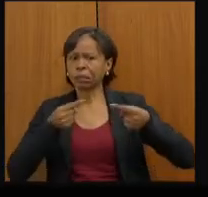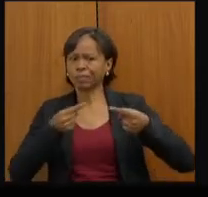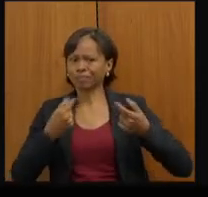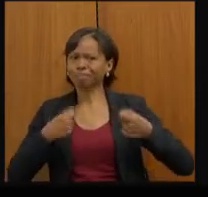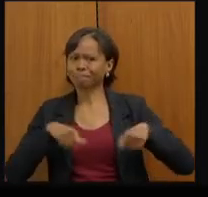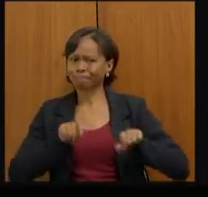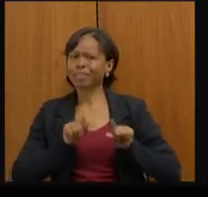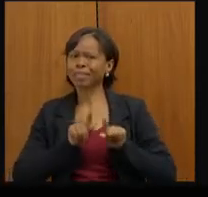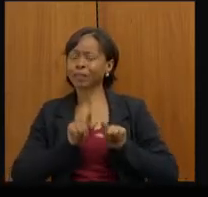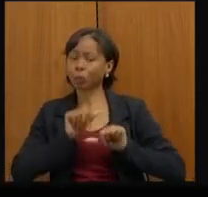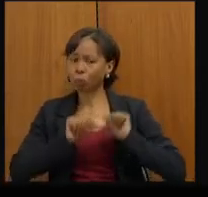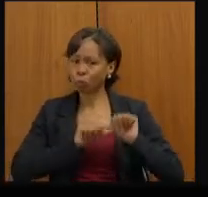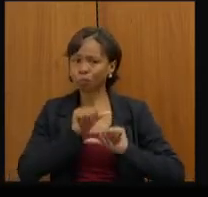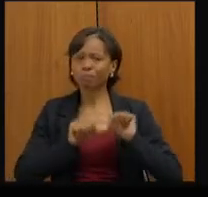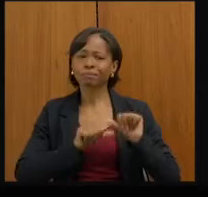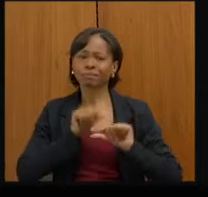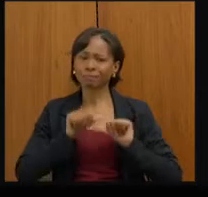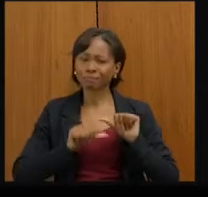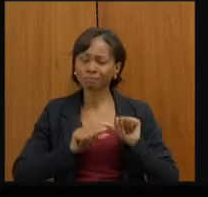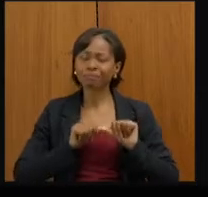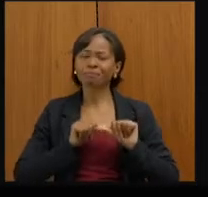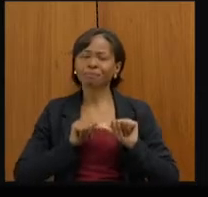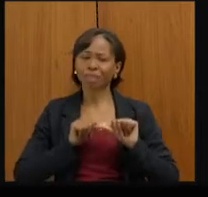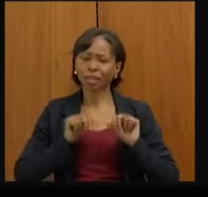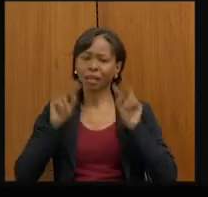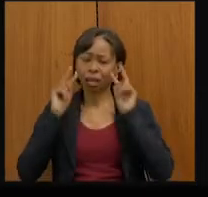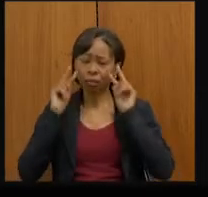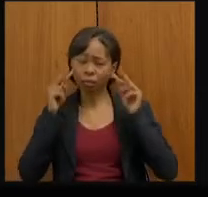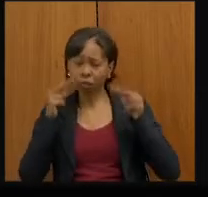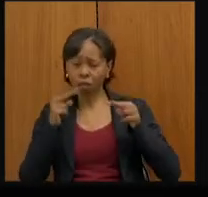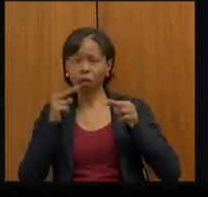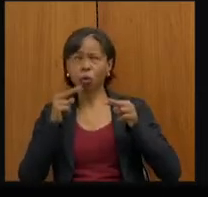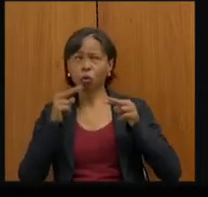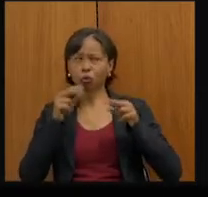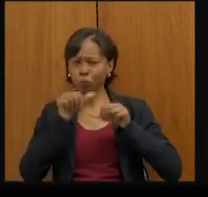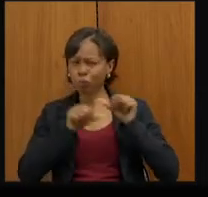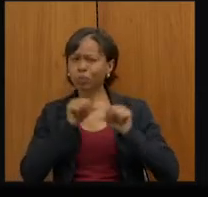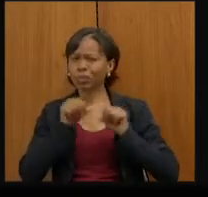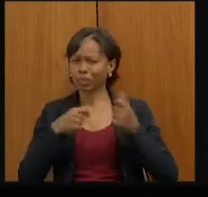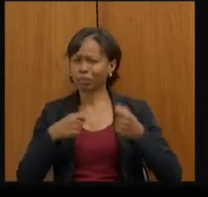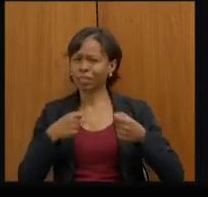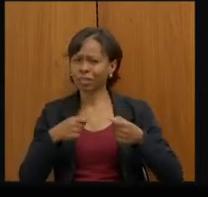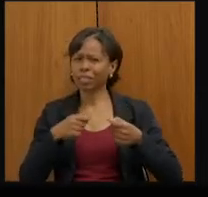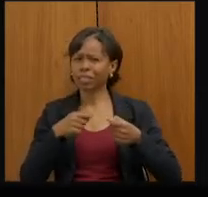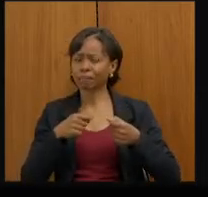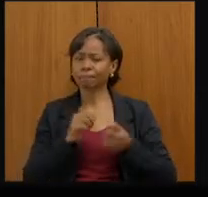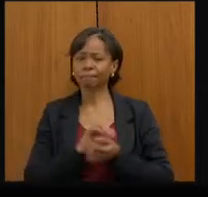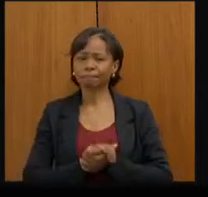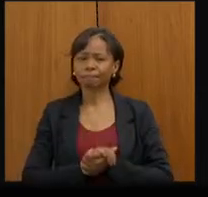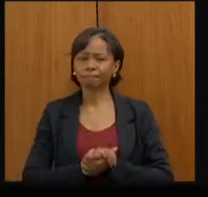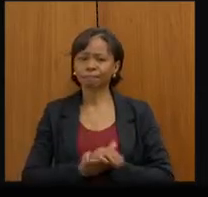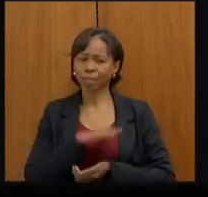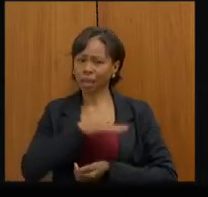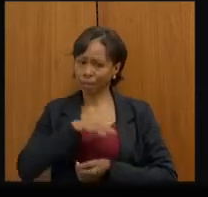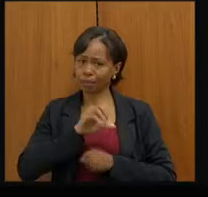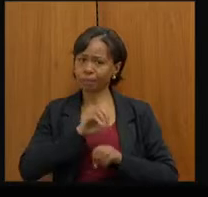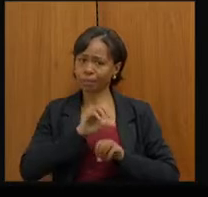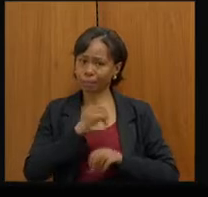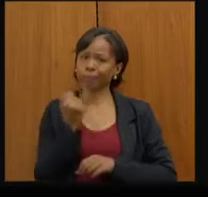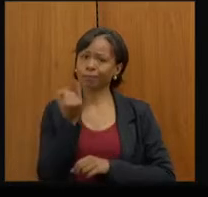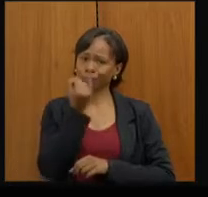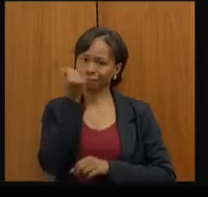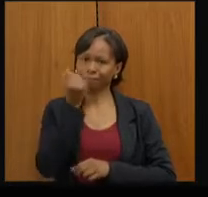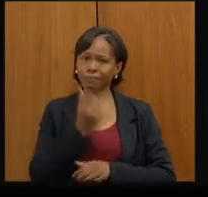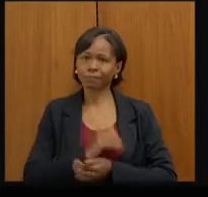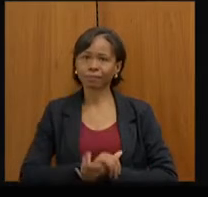mudar mudar a a visão fazer a educação é muito importante pode passar por favor